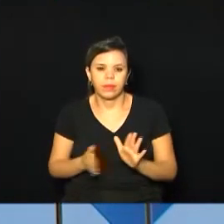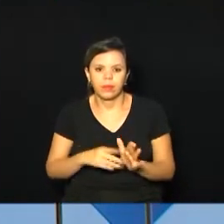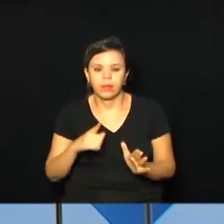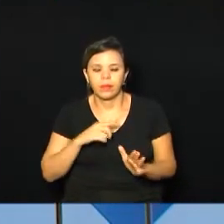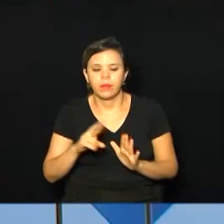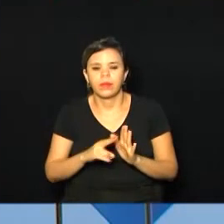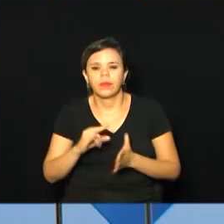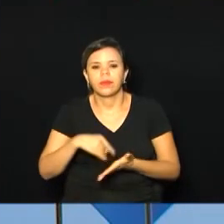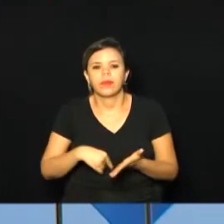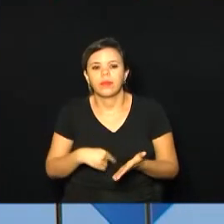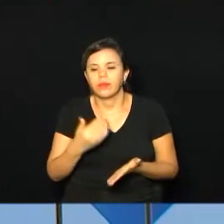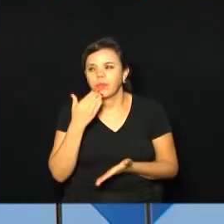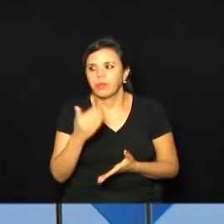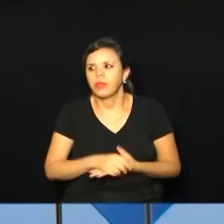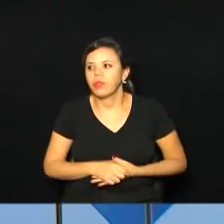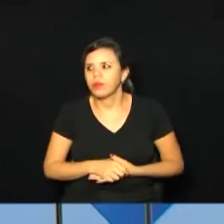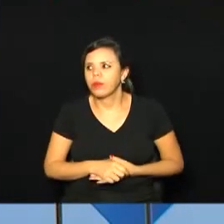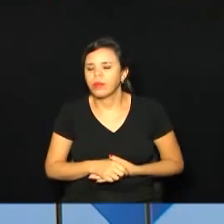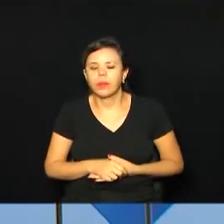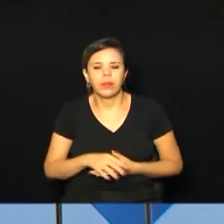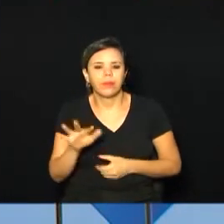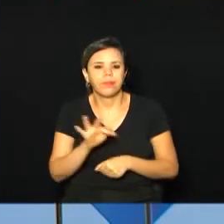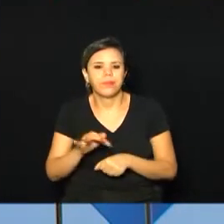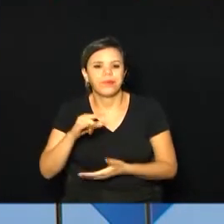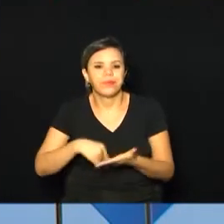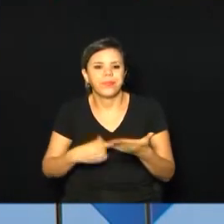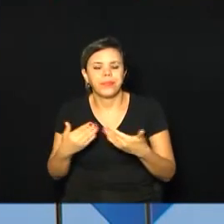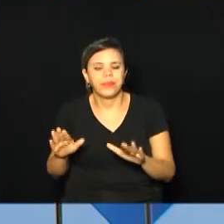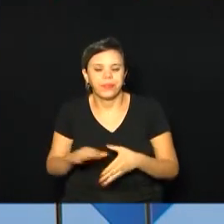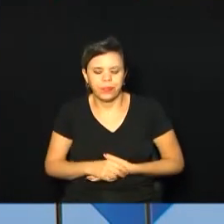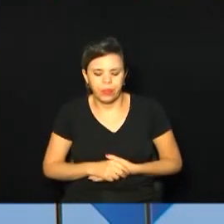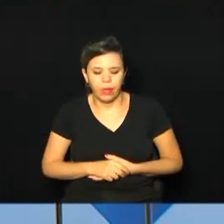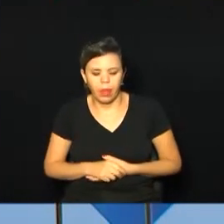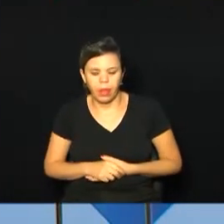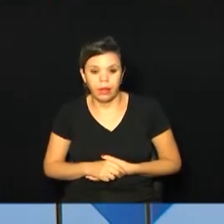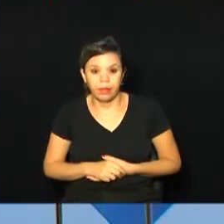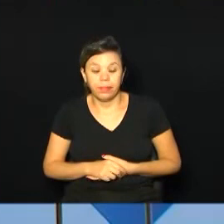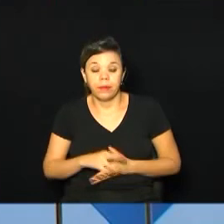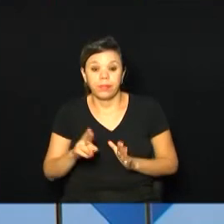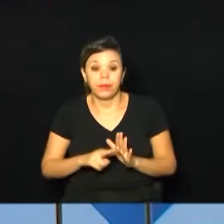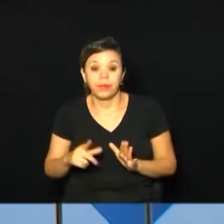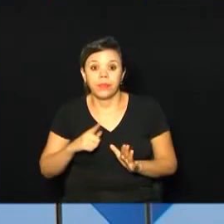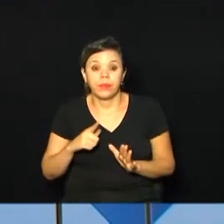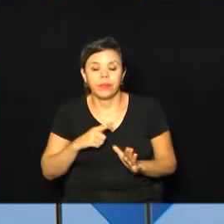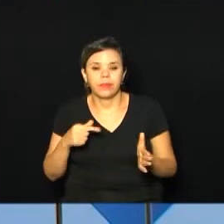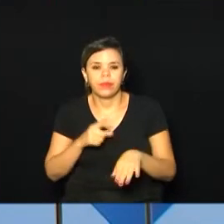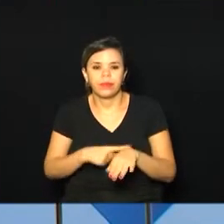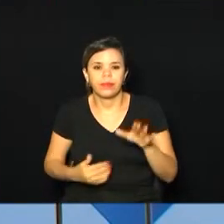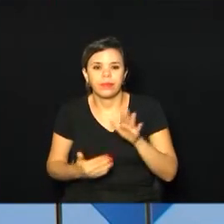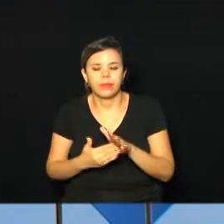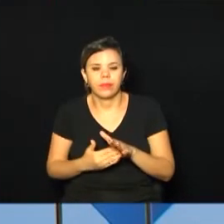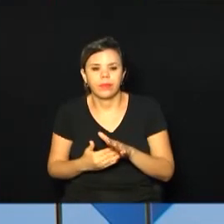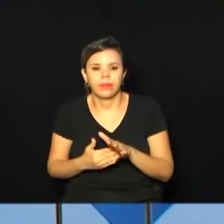um requerimento, que é um pedido formal para que ela seja aberta. E nesse requerimento vai ter que ter um prazo